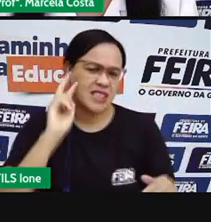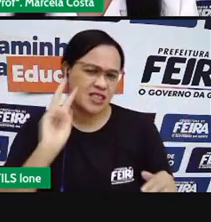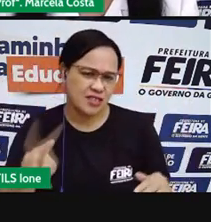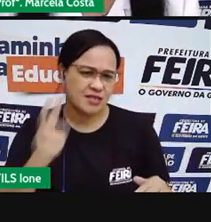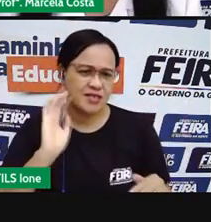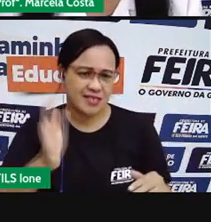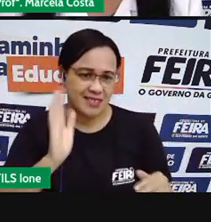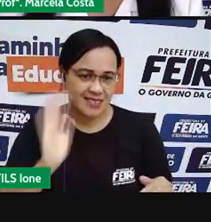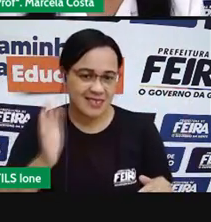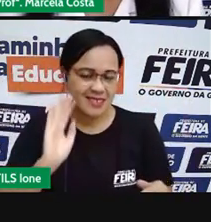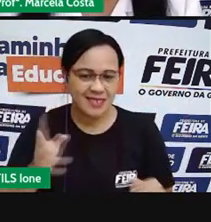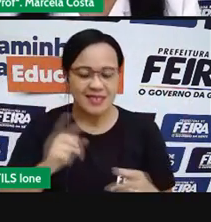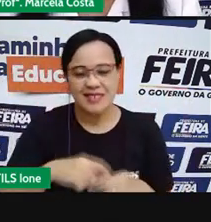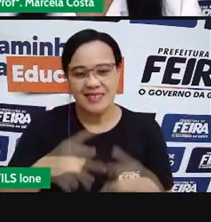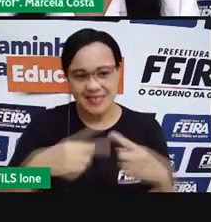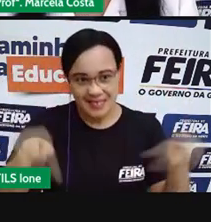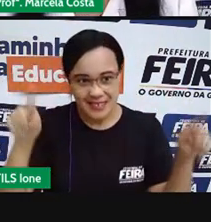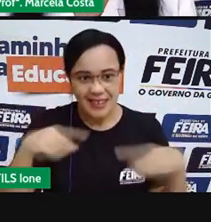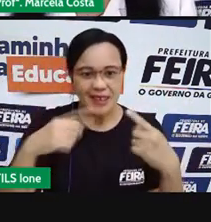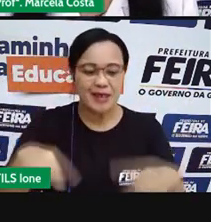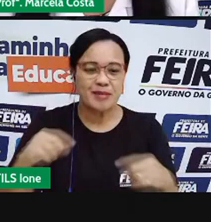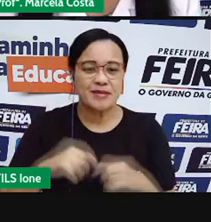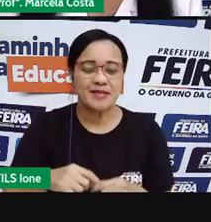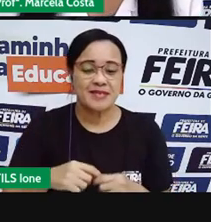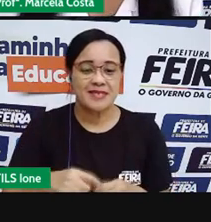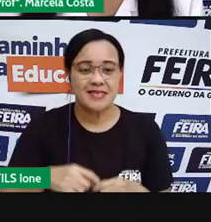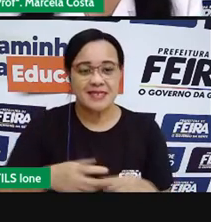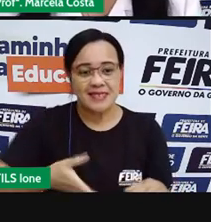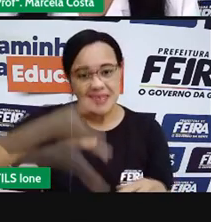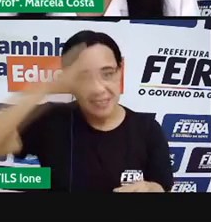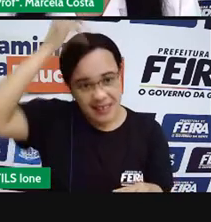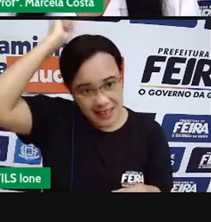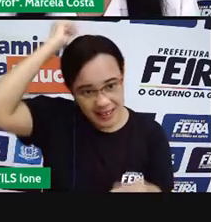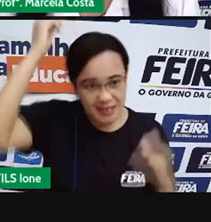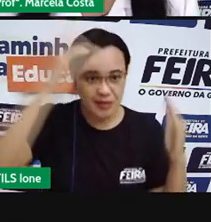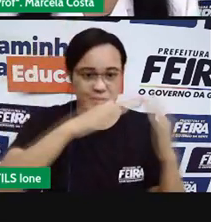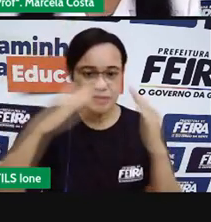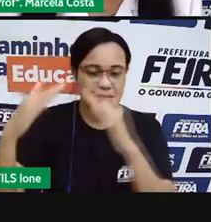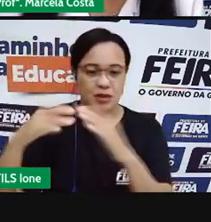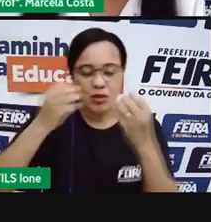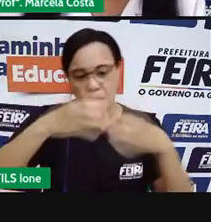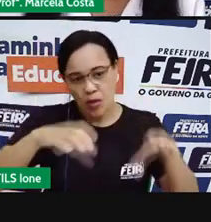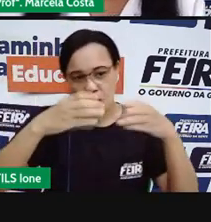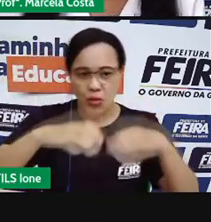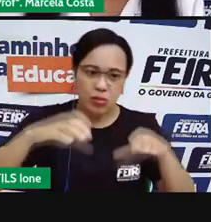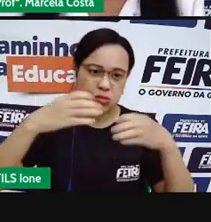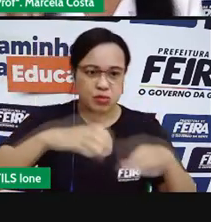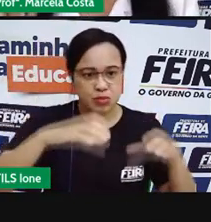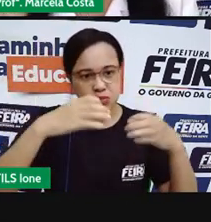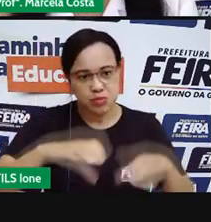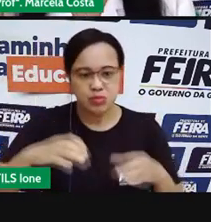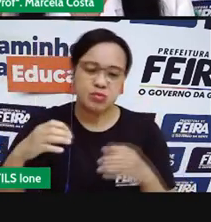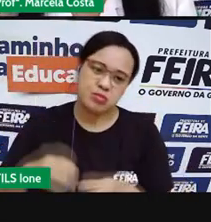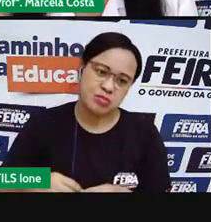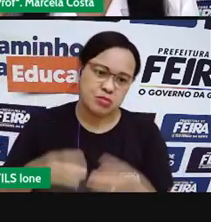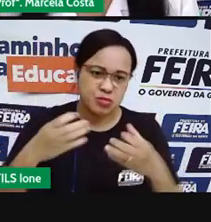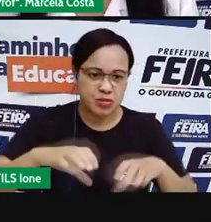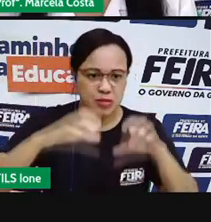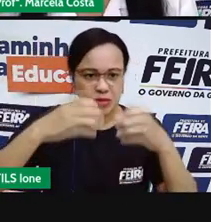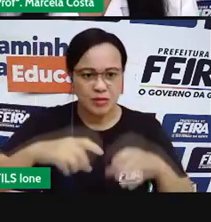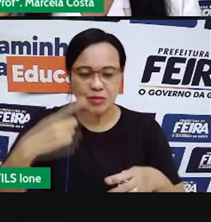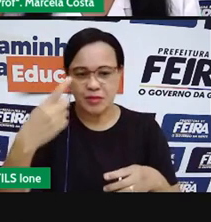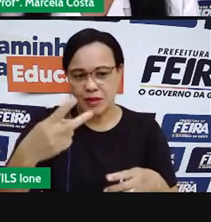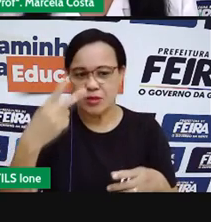a parminha da canção que diz assim: A galinha do vizinho bota ovo amarelinho, bota um,